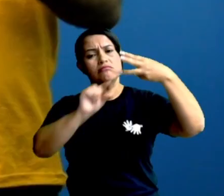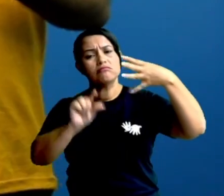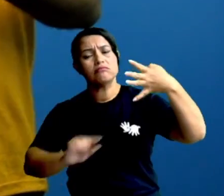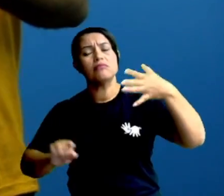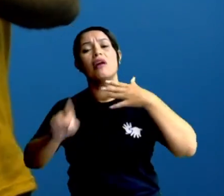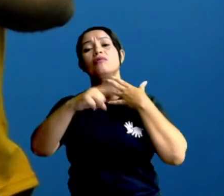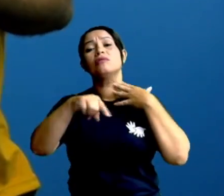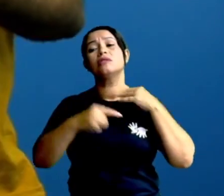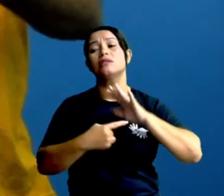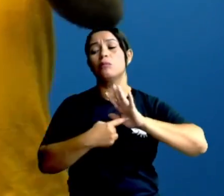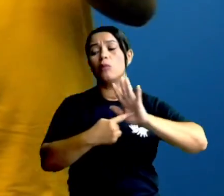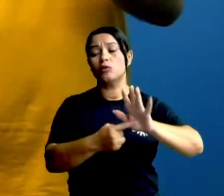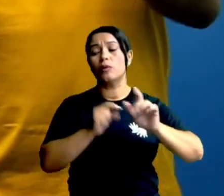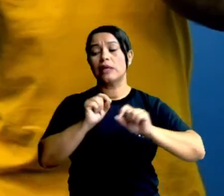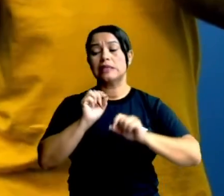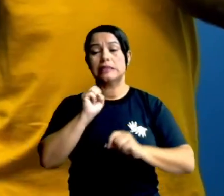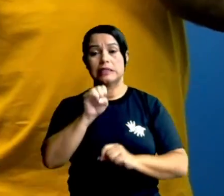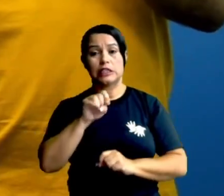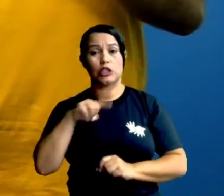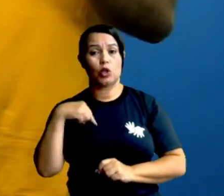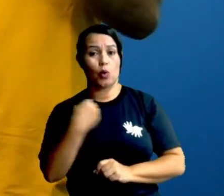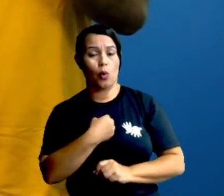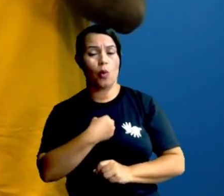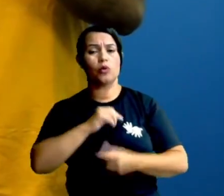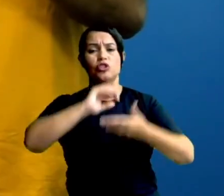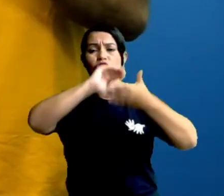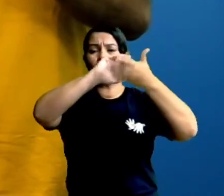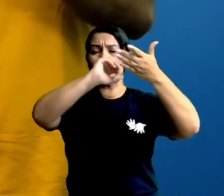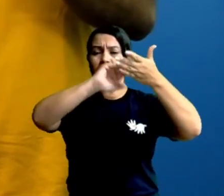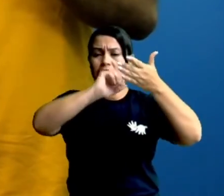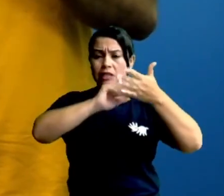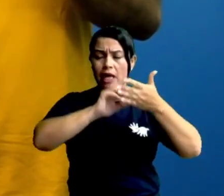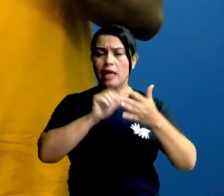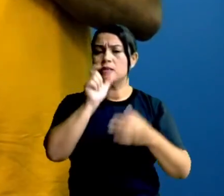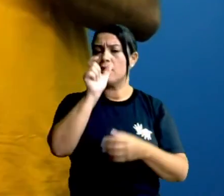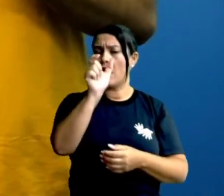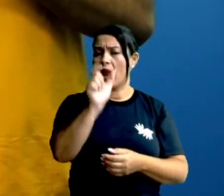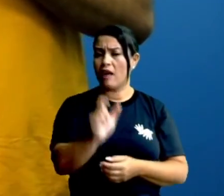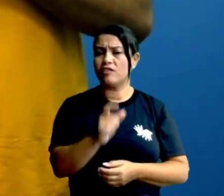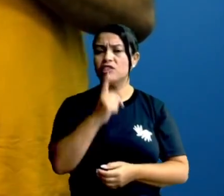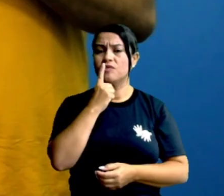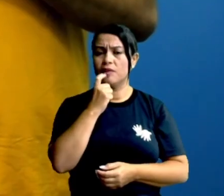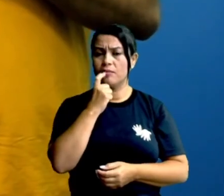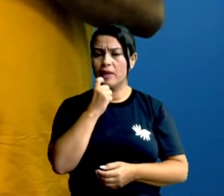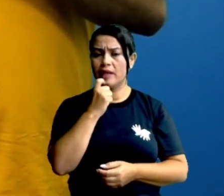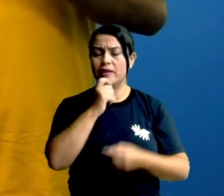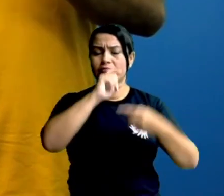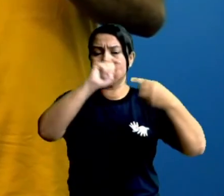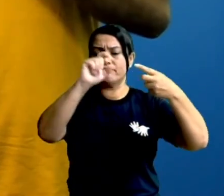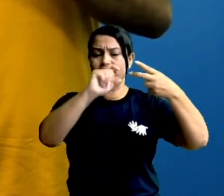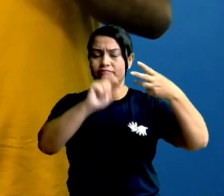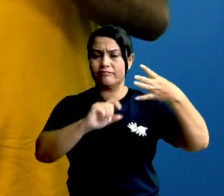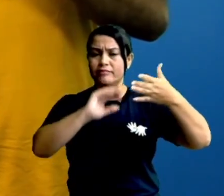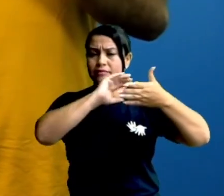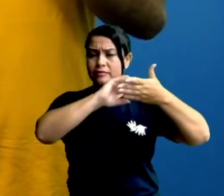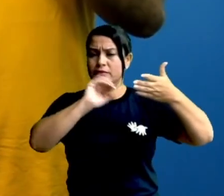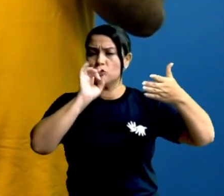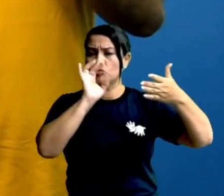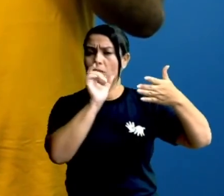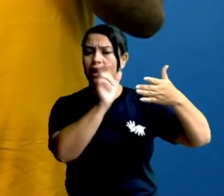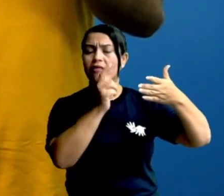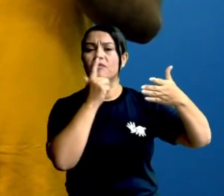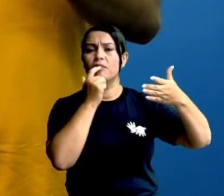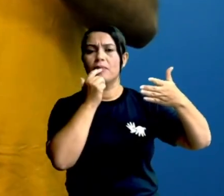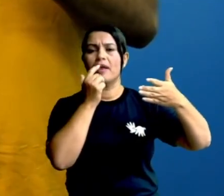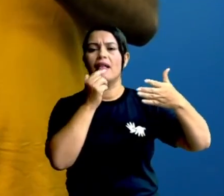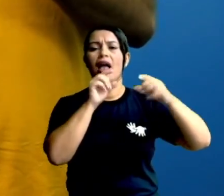para demonstrar aqui que se a gente tirar essas palavrinhas vermelhas que estão em cada uma dessas frases, se retirarmos, a frase